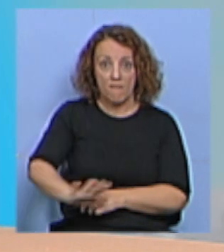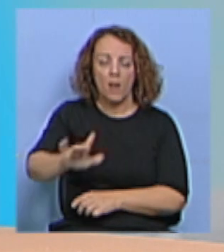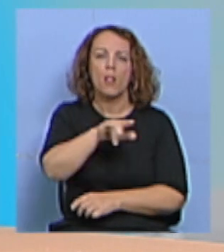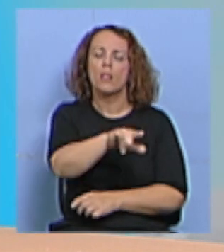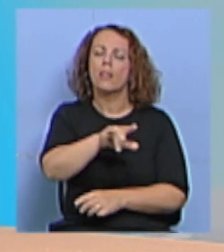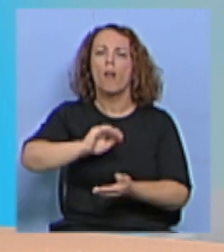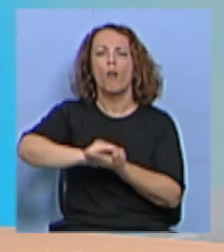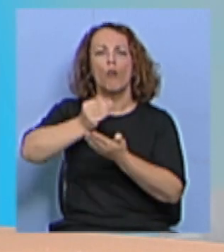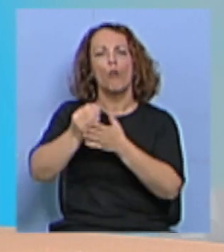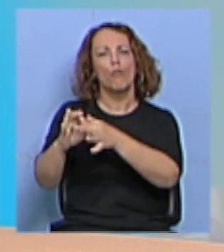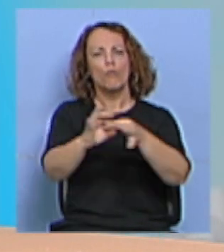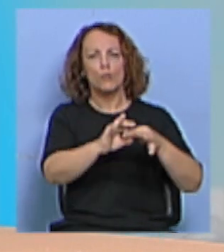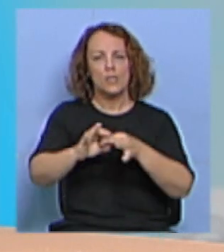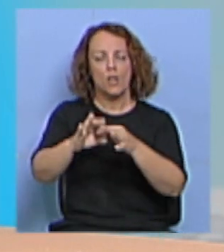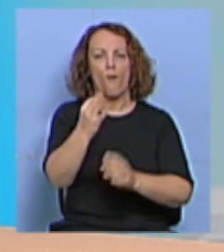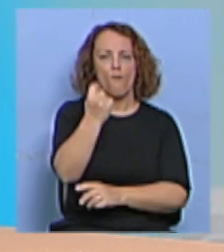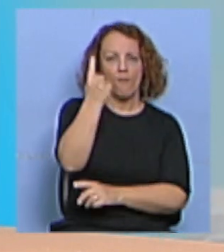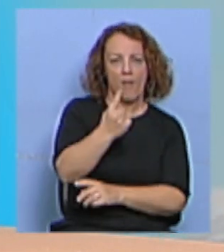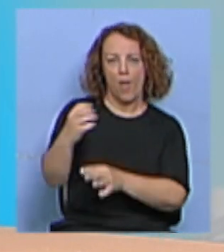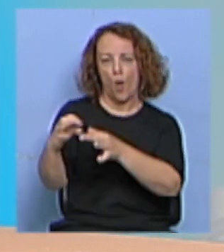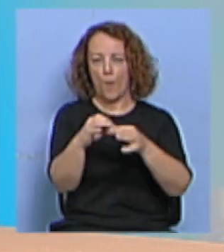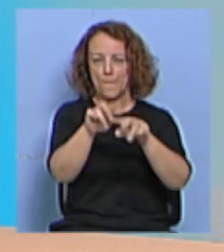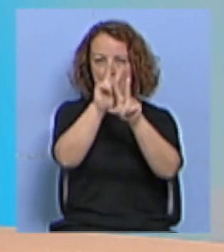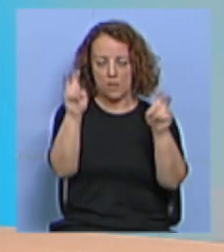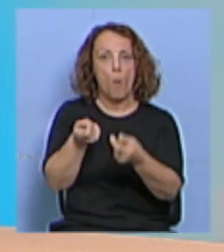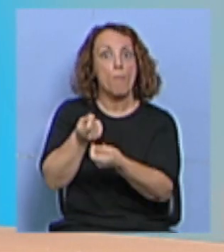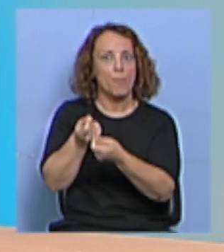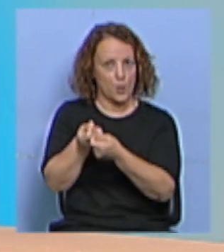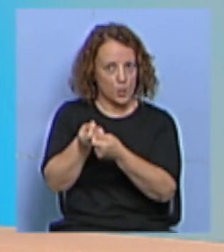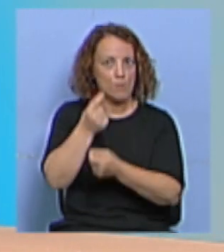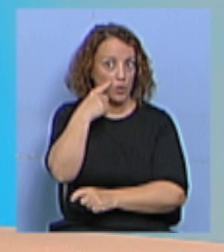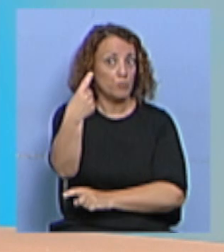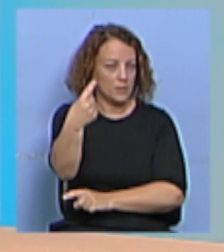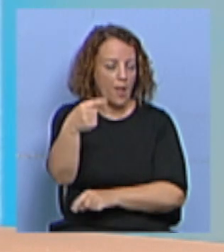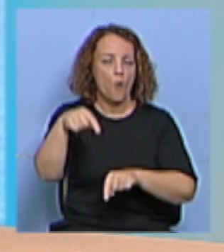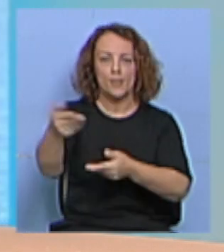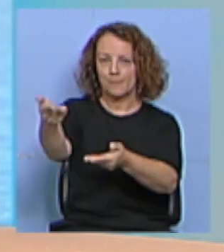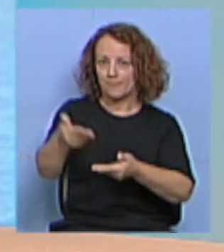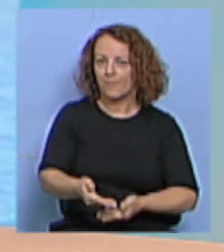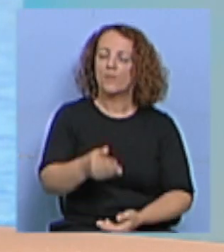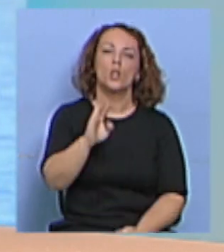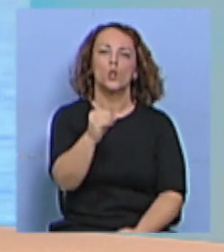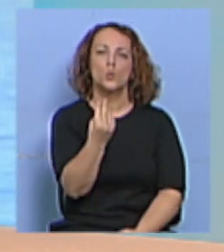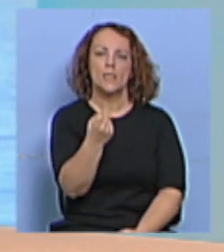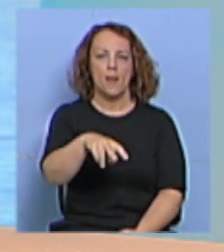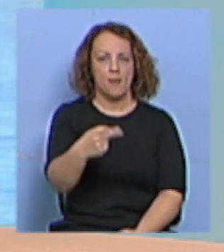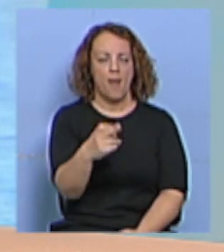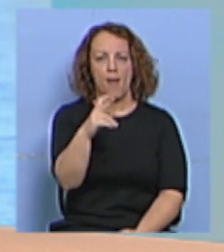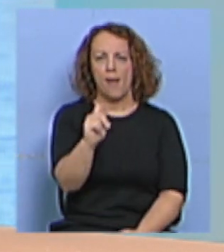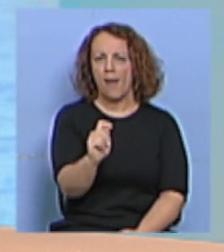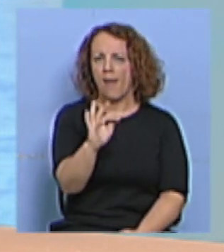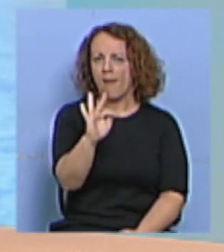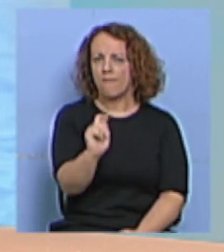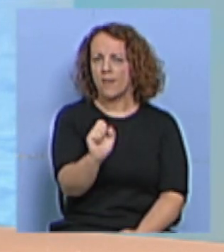Cooperação mantém uma proximidade especial. Está hoje entre nós a Susana Réfega para nos falar